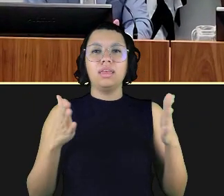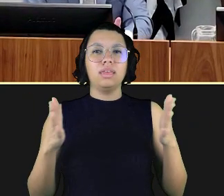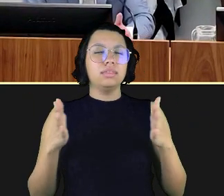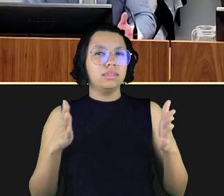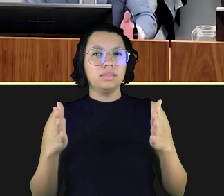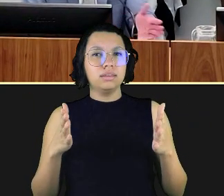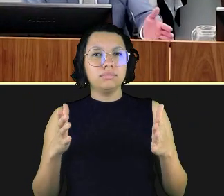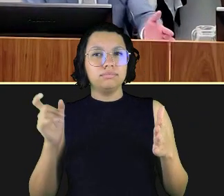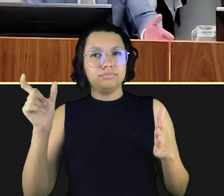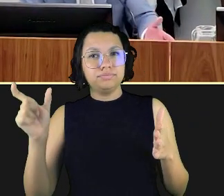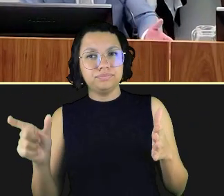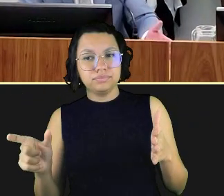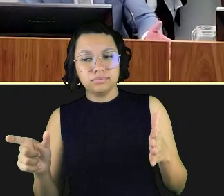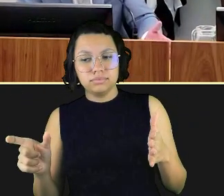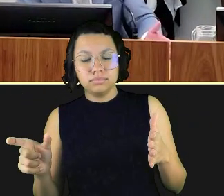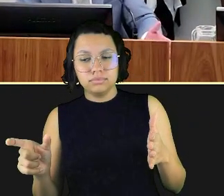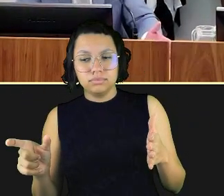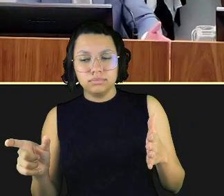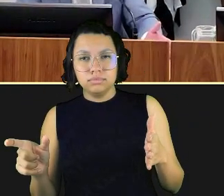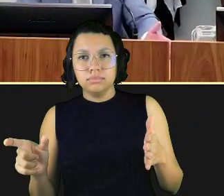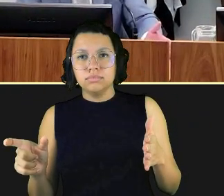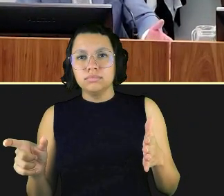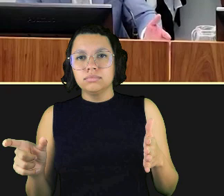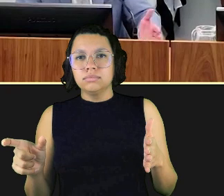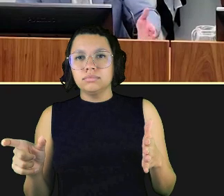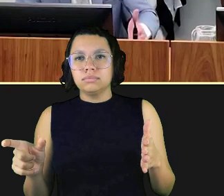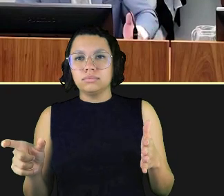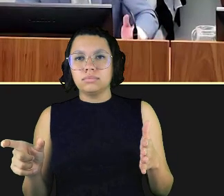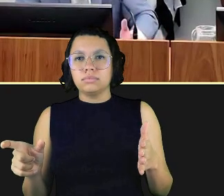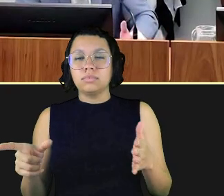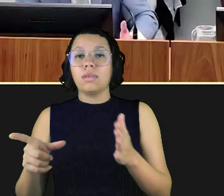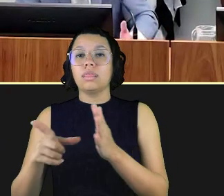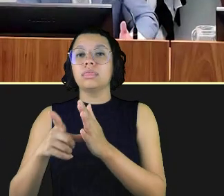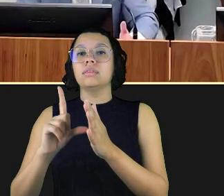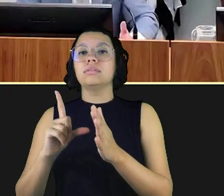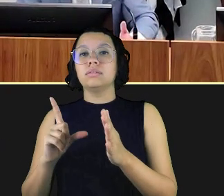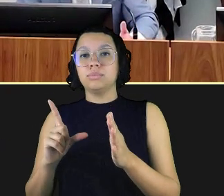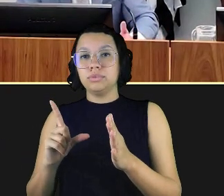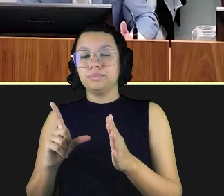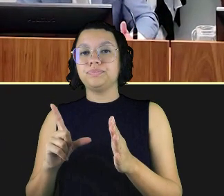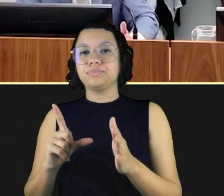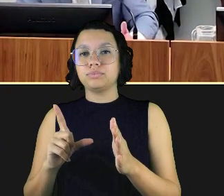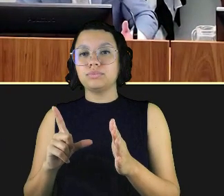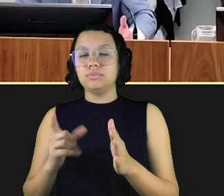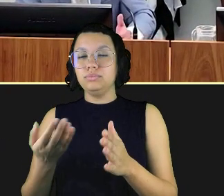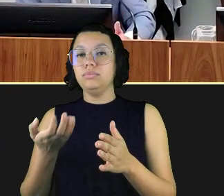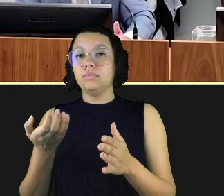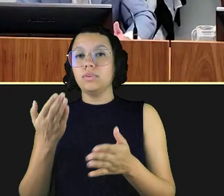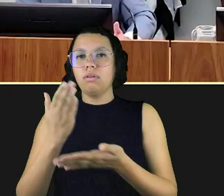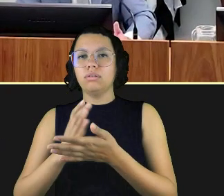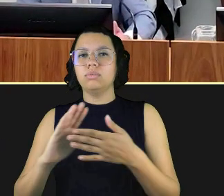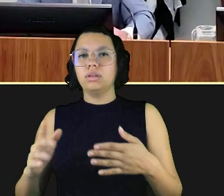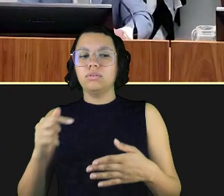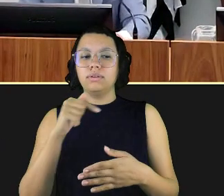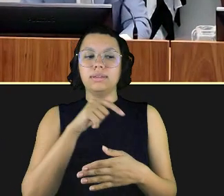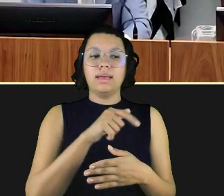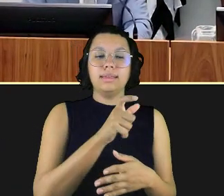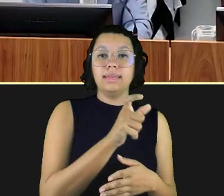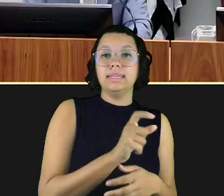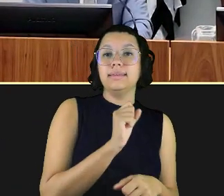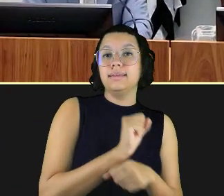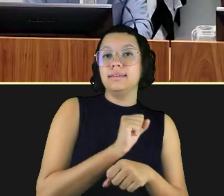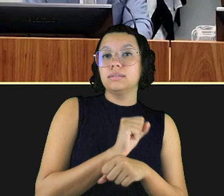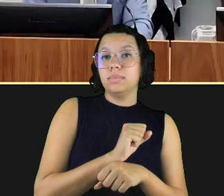se antecipam propondo anulatórias e aqueles que esperam o prazo ortodoxo dos embargos